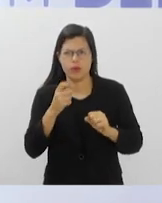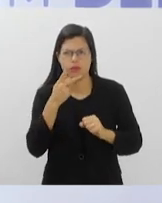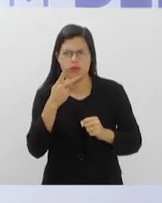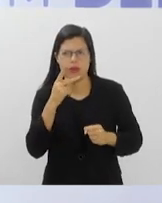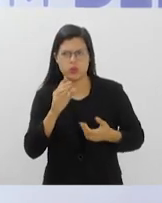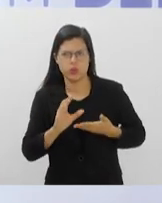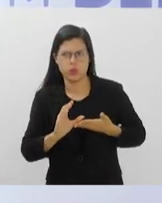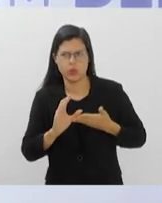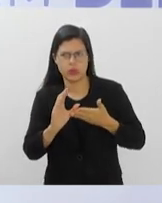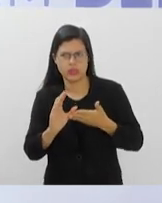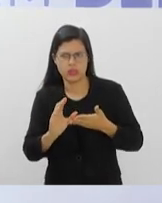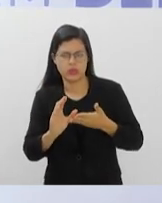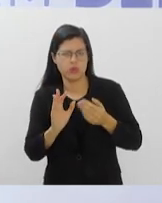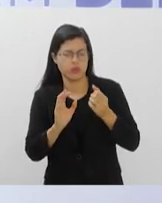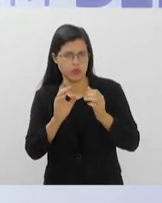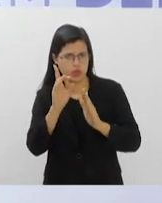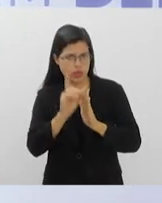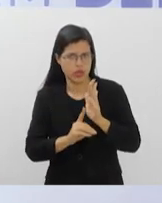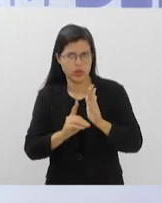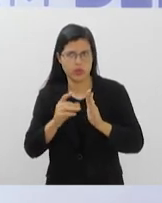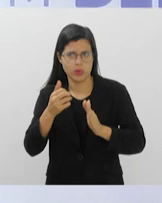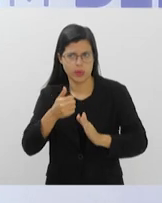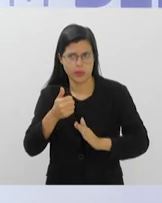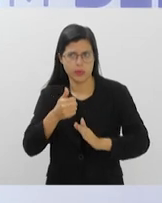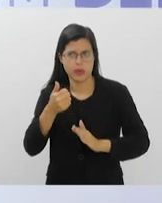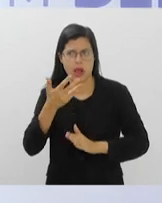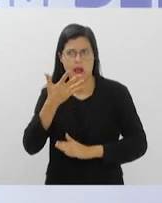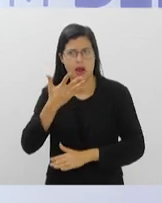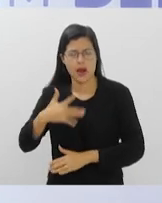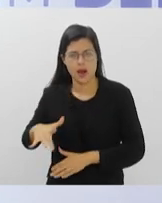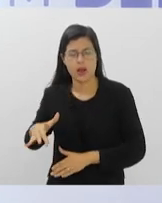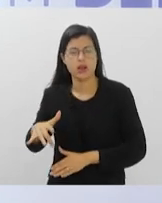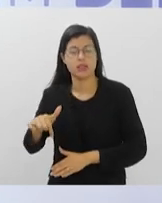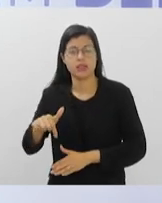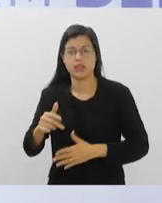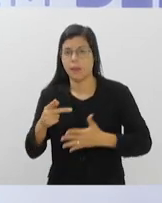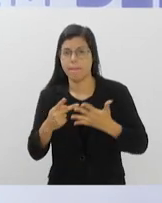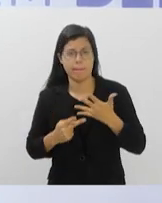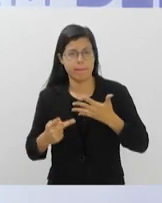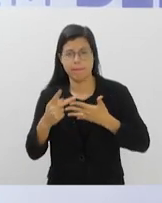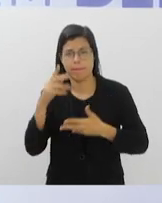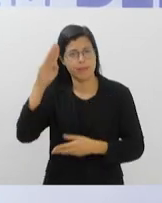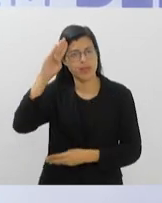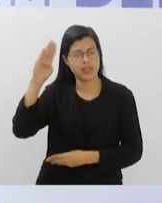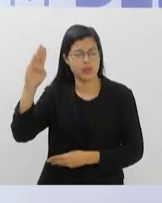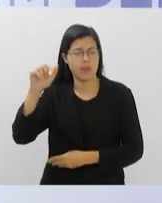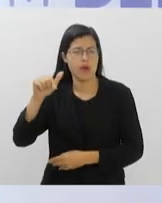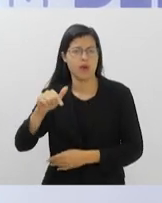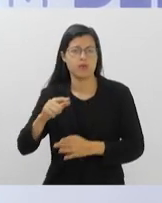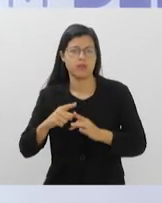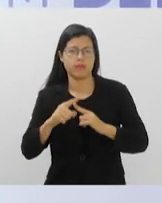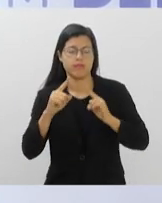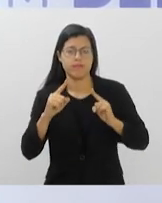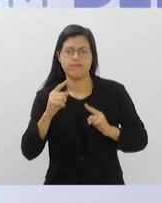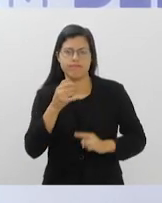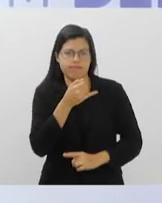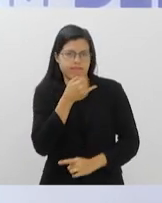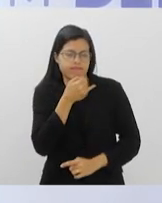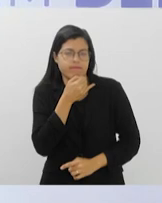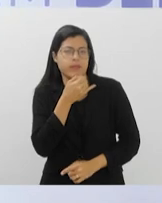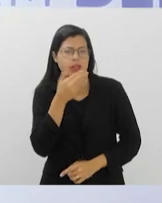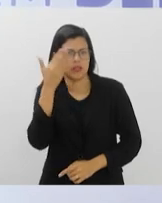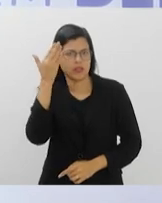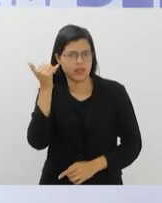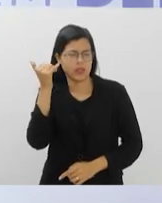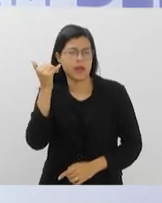conselhos de direitos em primeiro lugar né a criança enquanto prioridade absoluta e mas infelizmente nós sabemos da